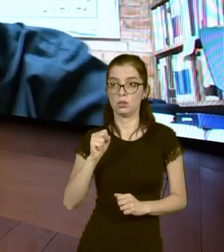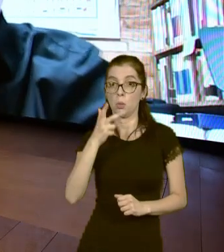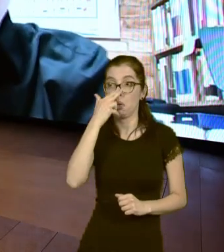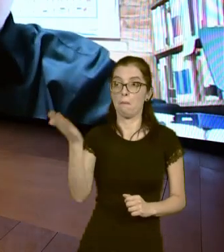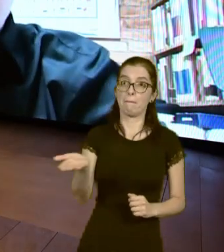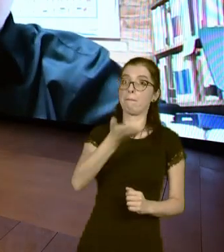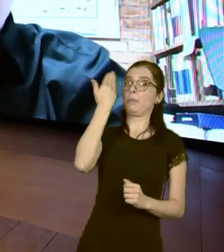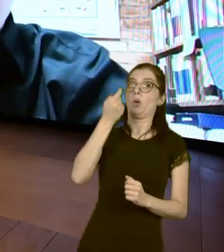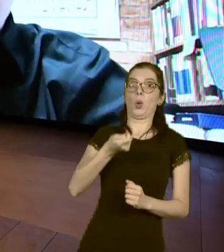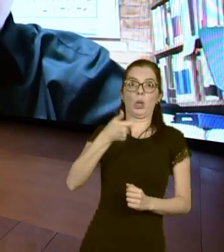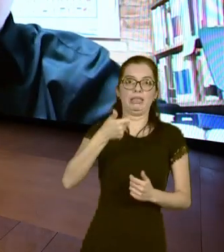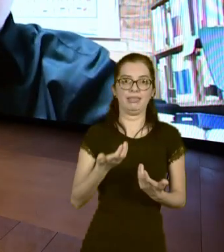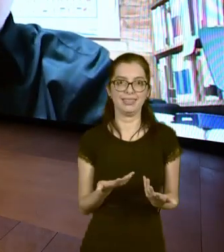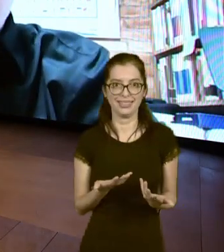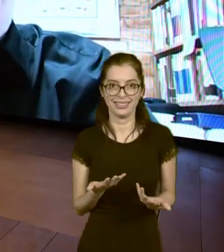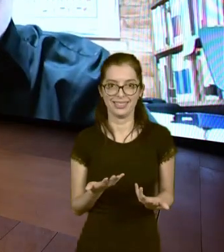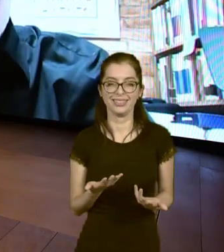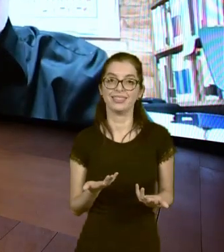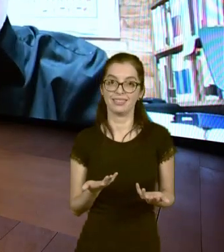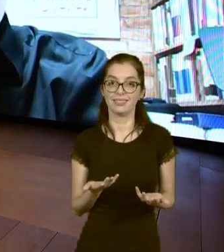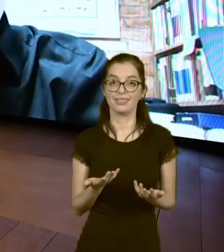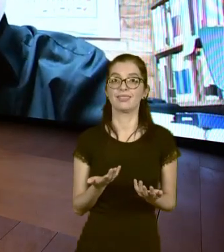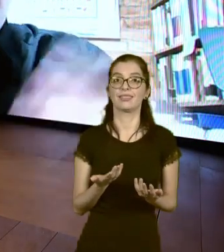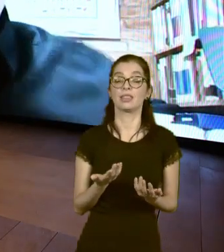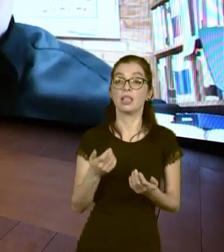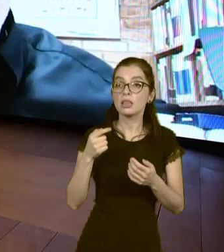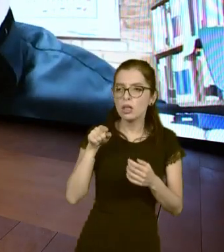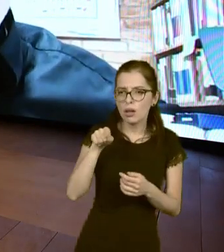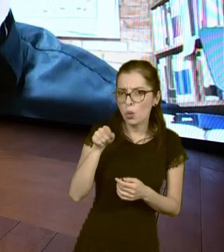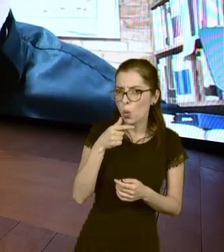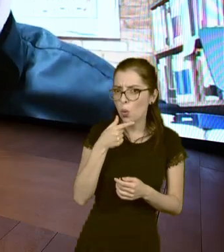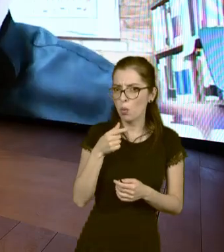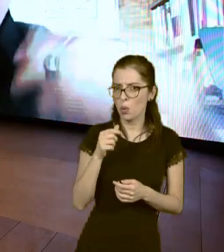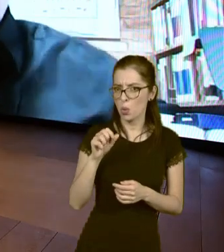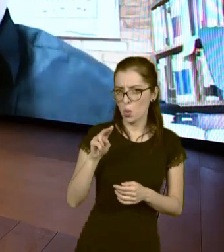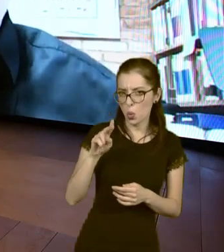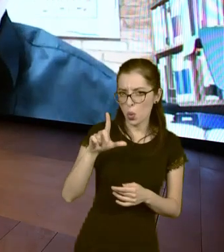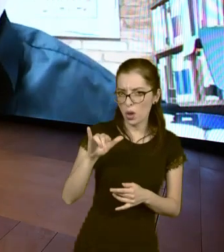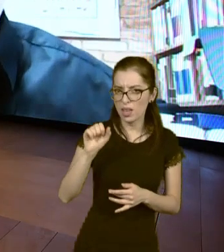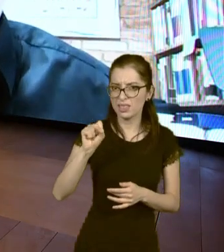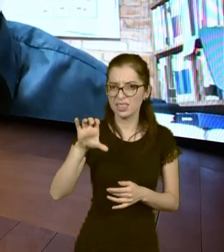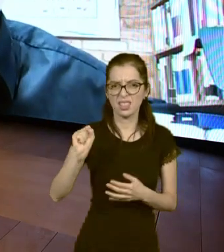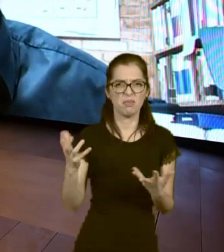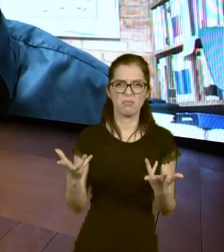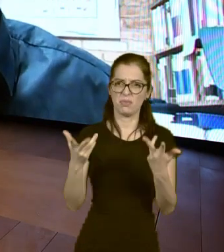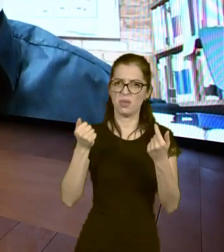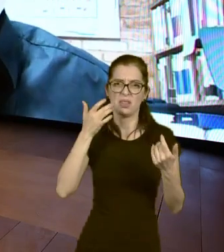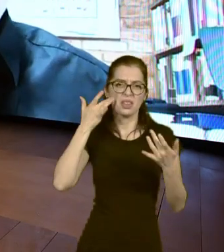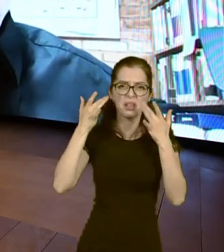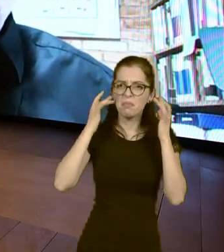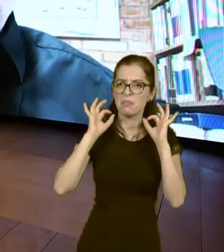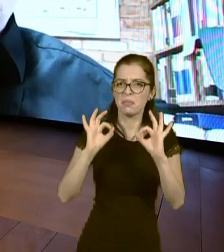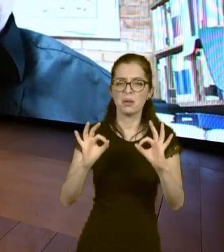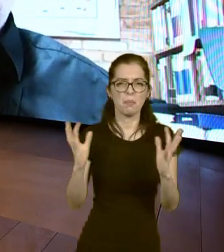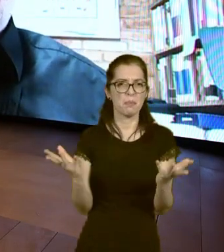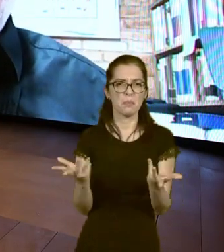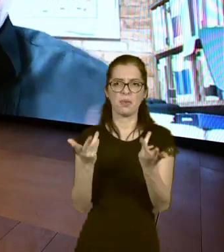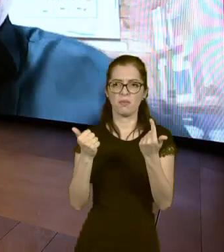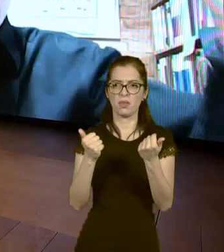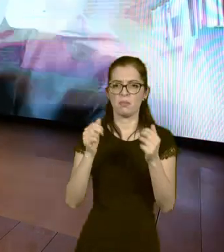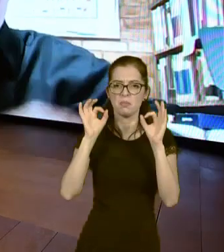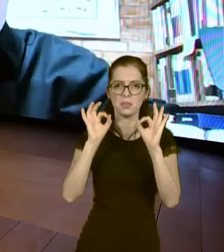esse moço que está aqui é assistente do Centro de Pesquisa, aquele jeito dele, né? Parecia que em seguida aquela mão ia ir na sua